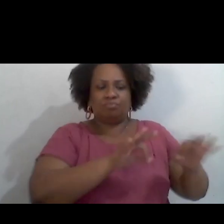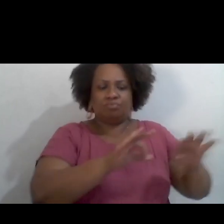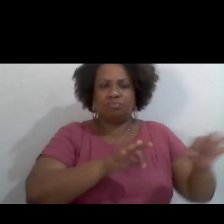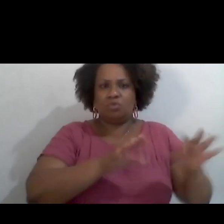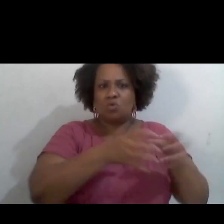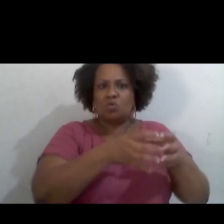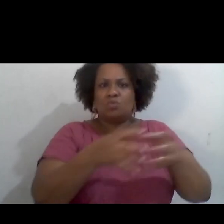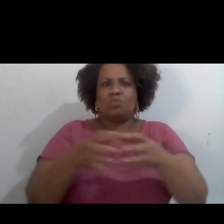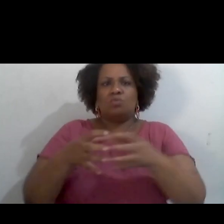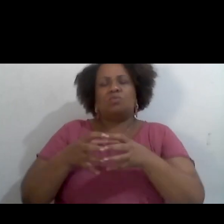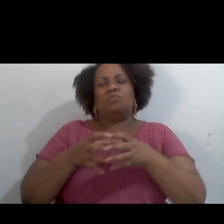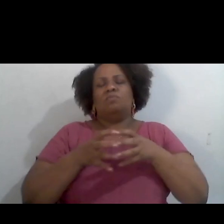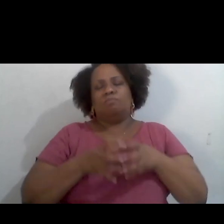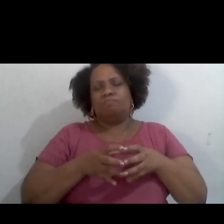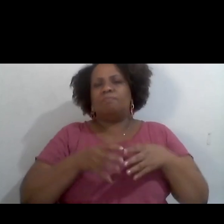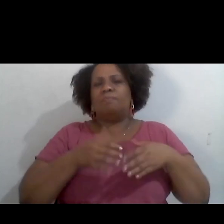sempre um processo